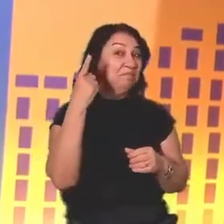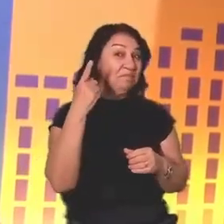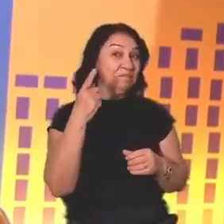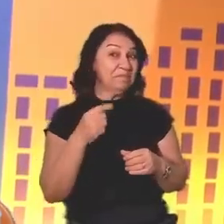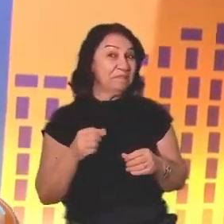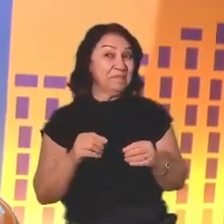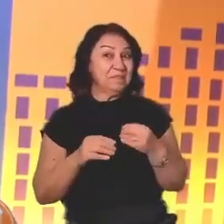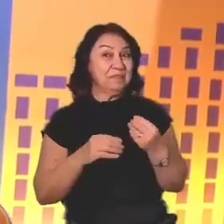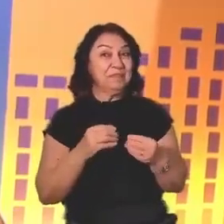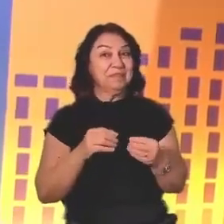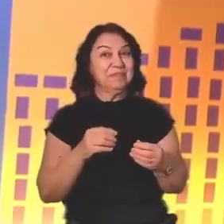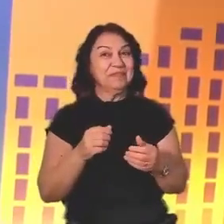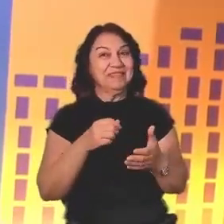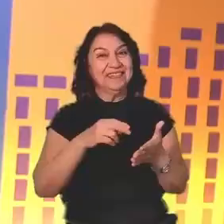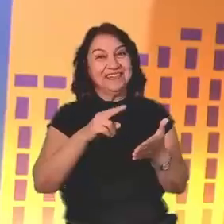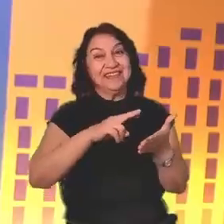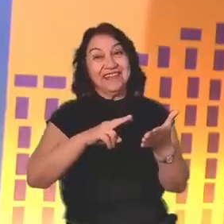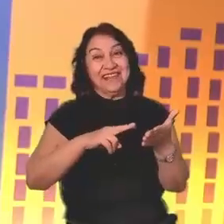qual que vai poder sair, né?